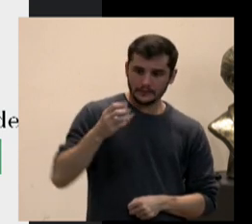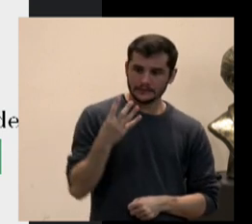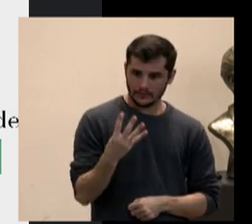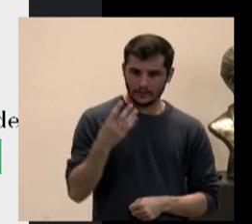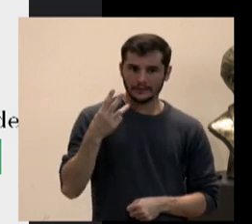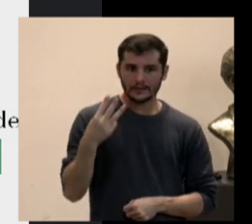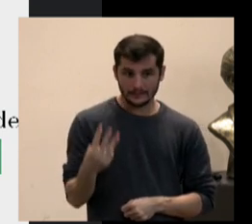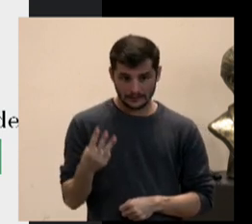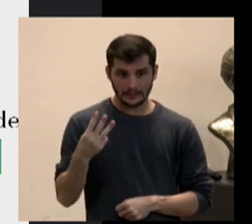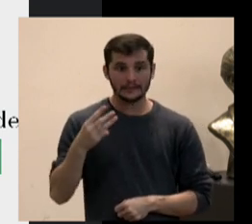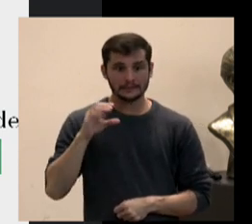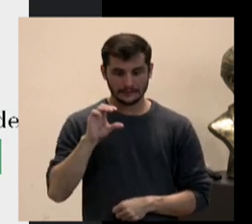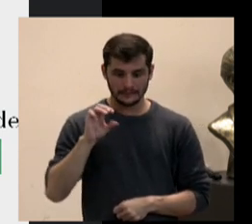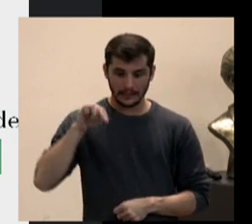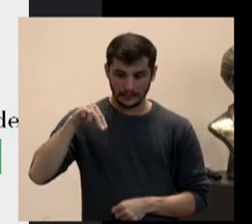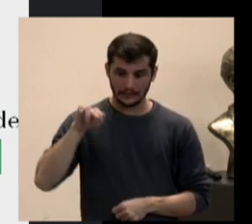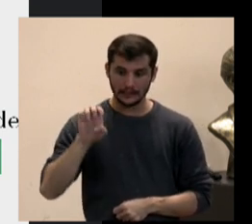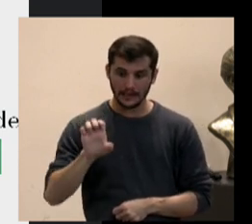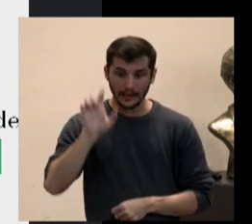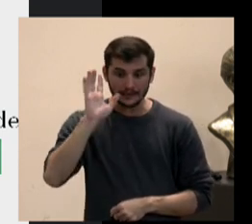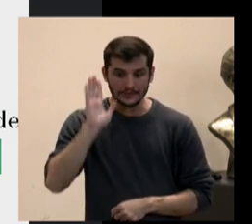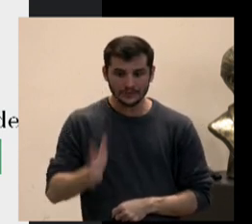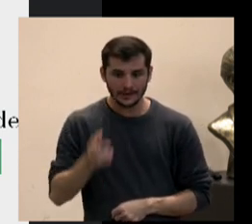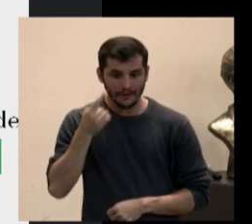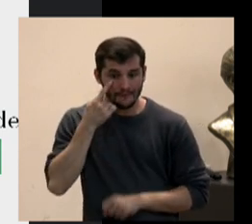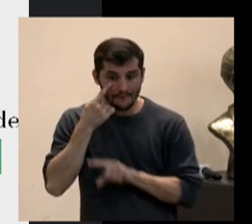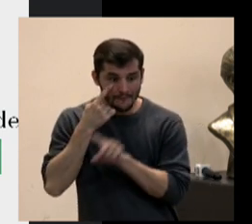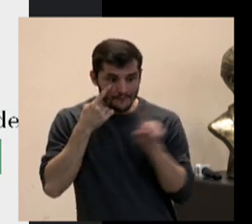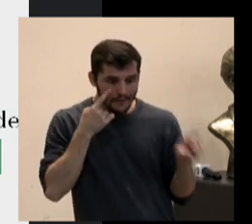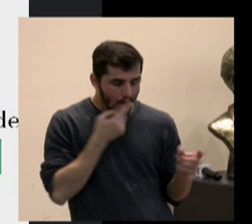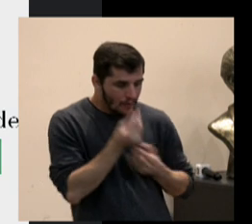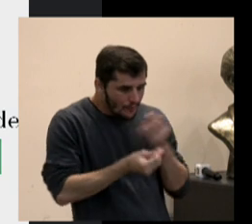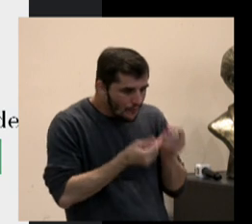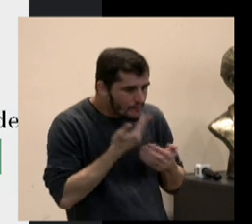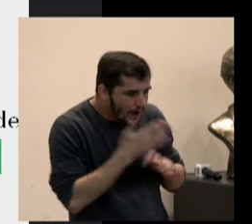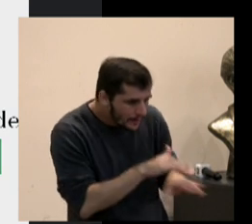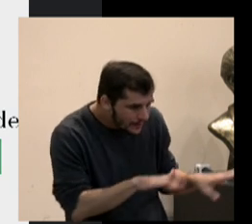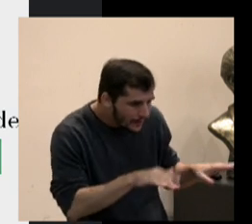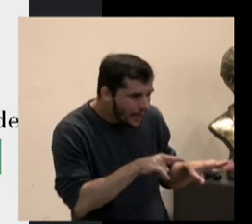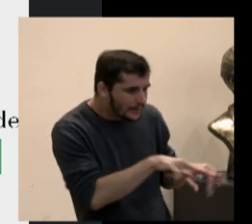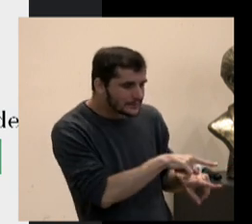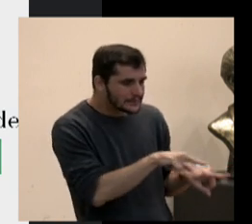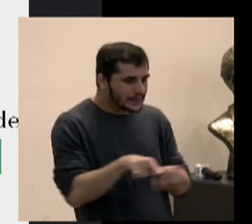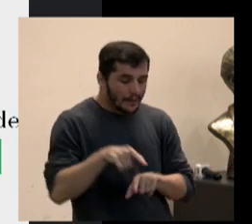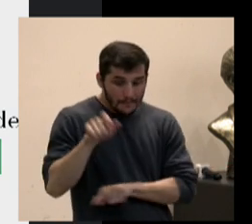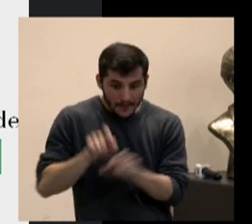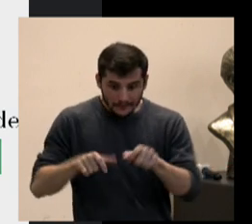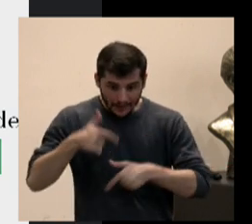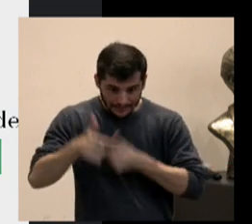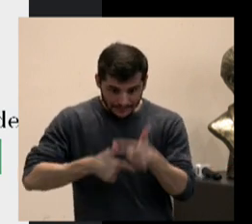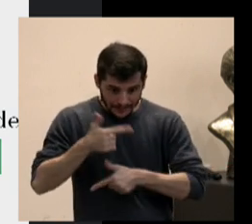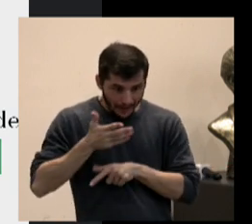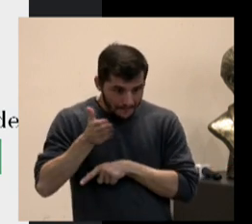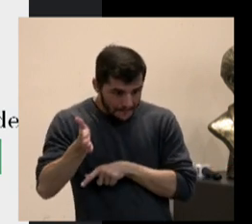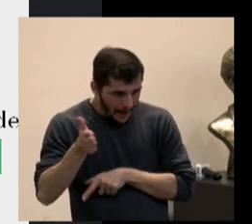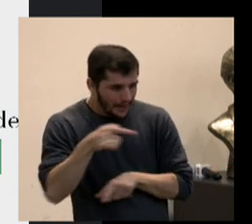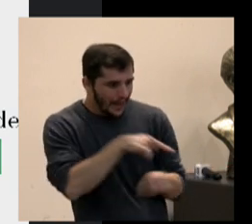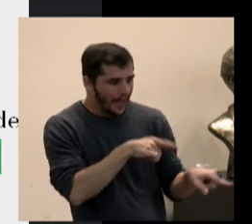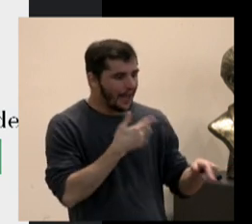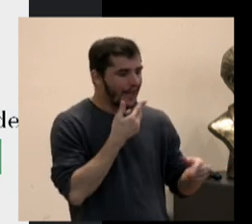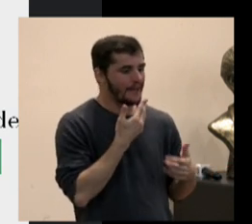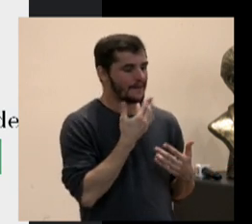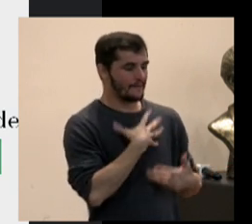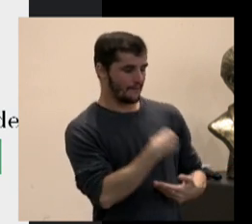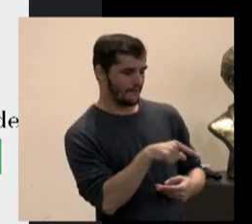de vagas de matrícula para as crianças, filhas de trabalhadoras e no local de trabalho. Depois, na LDB